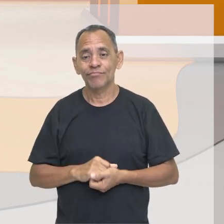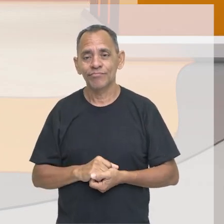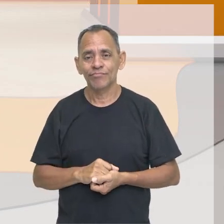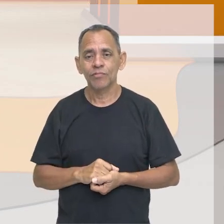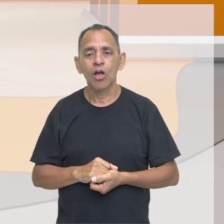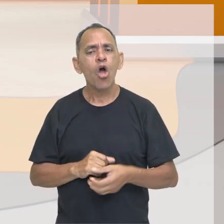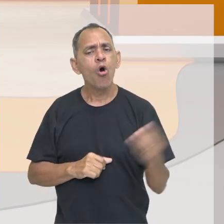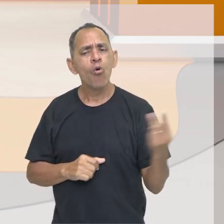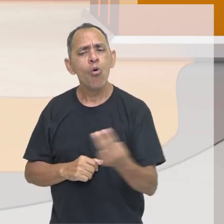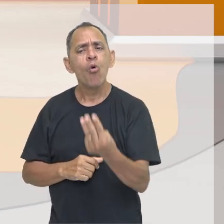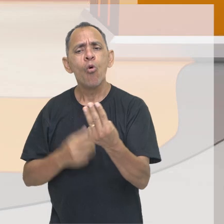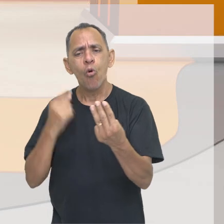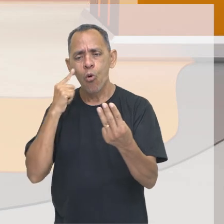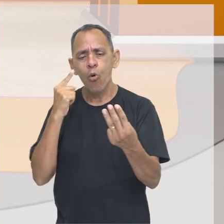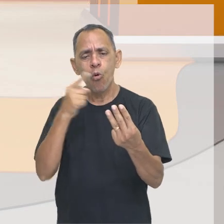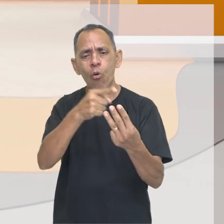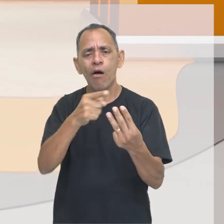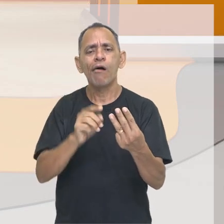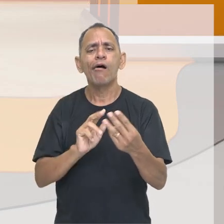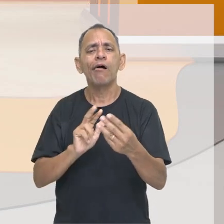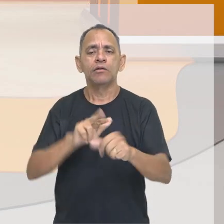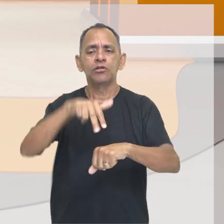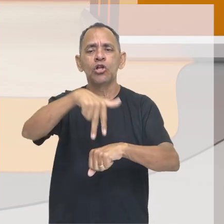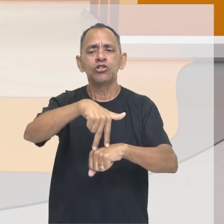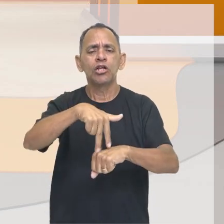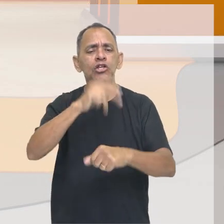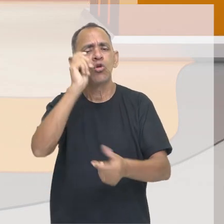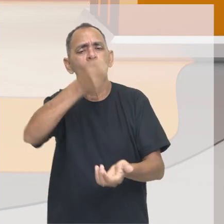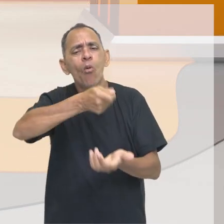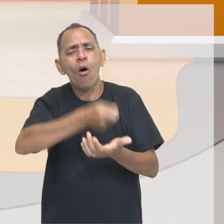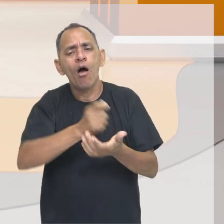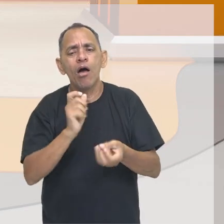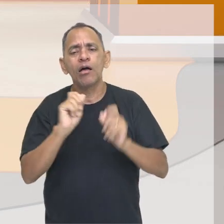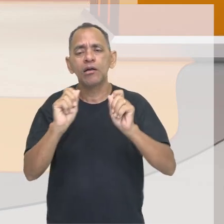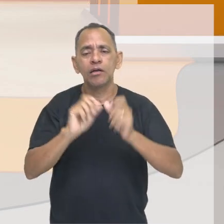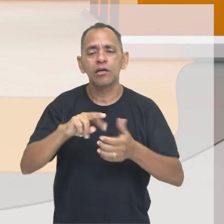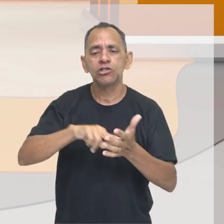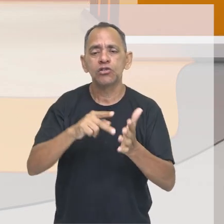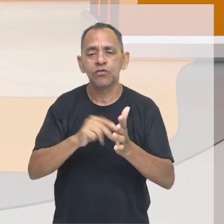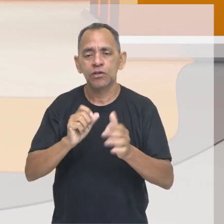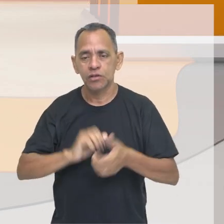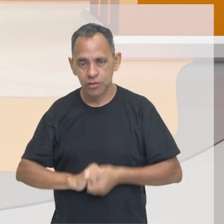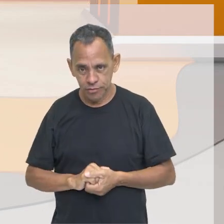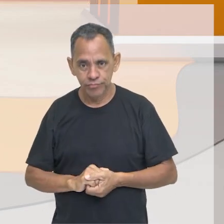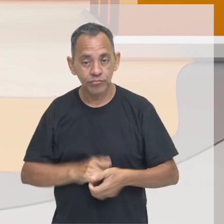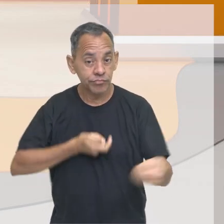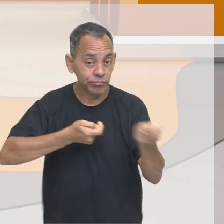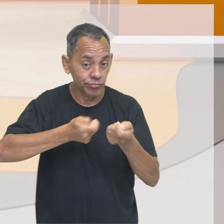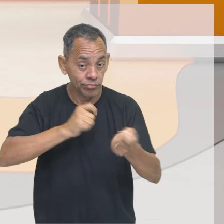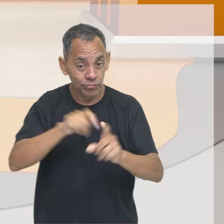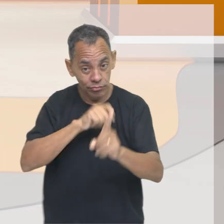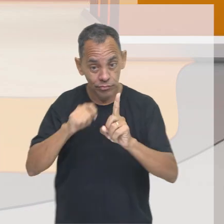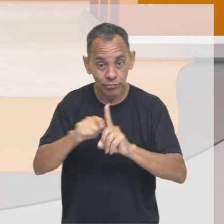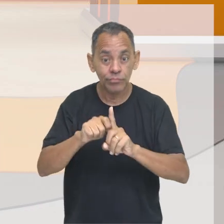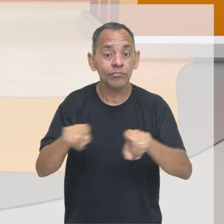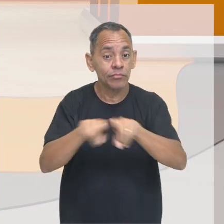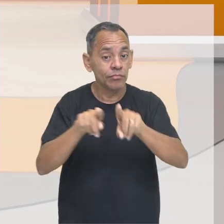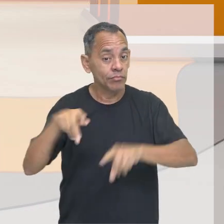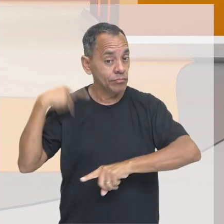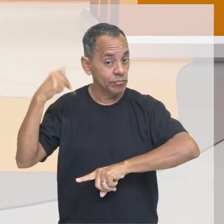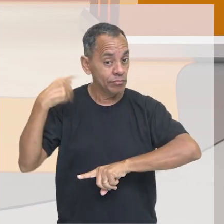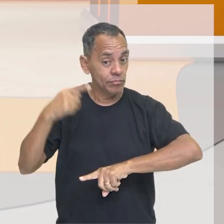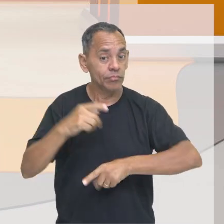foi o totalitarismo? Foi um regime totalitário que é caracterizado pelo alto grau de controle social